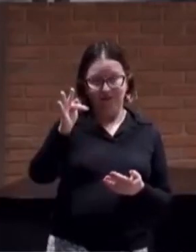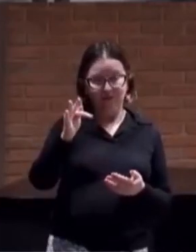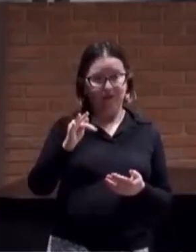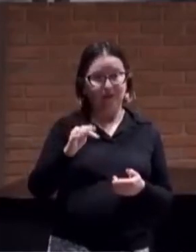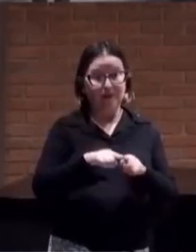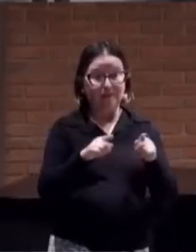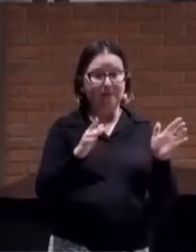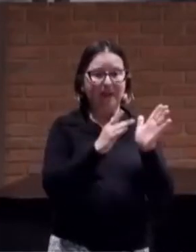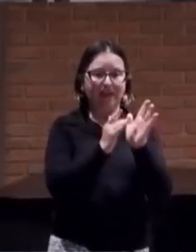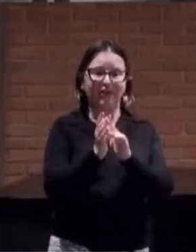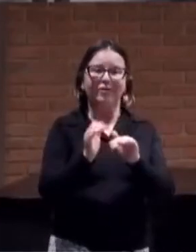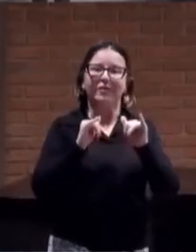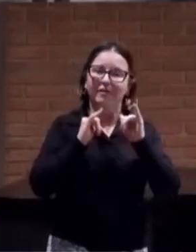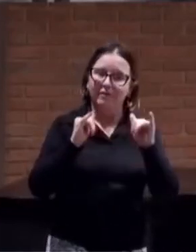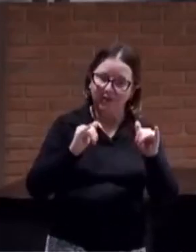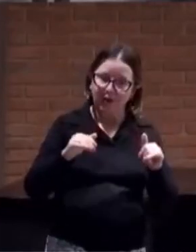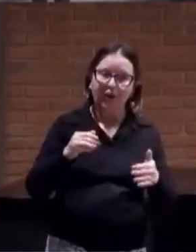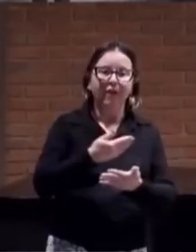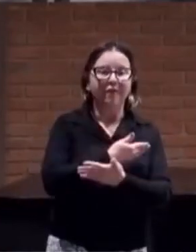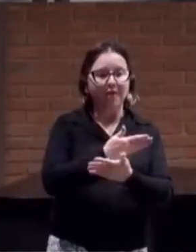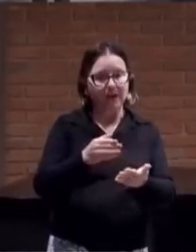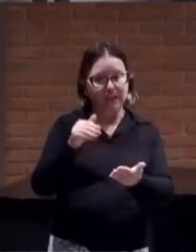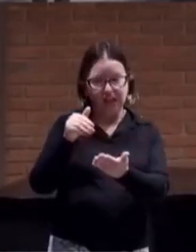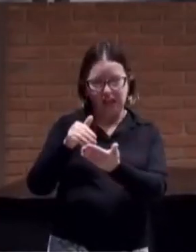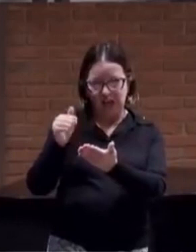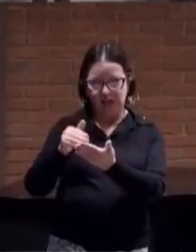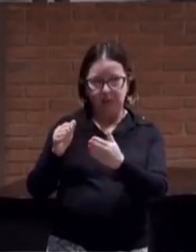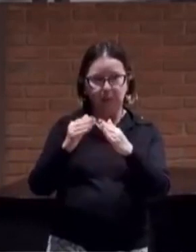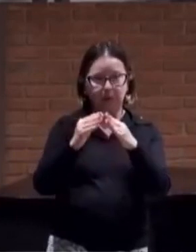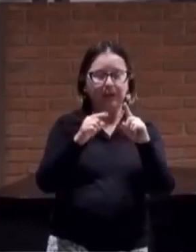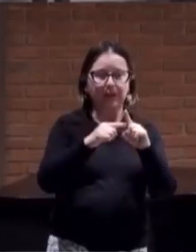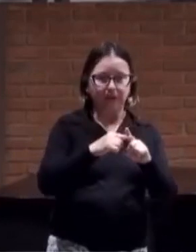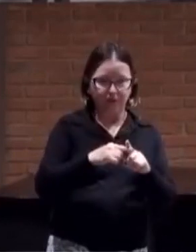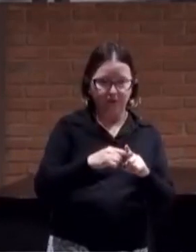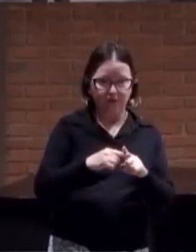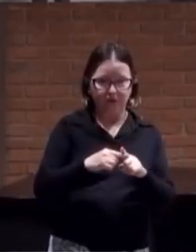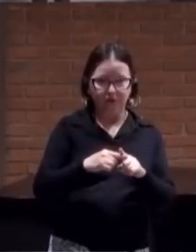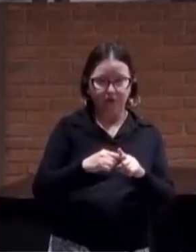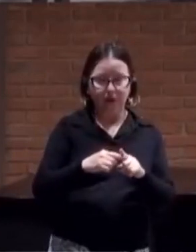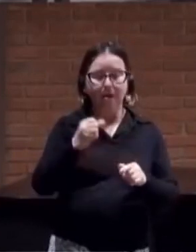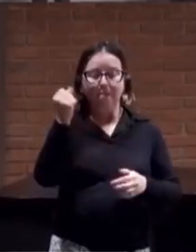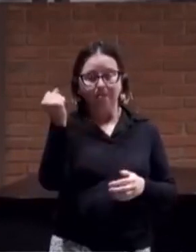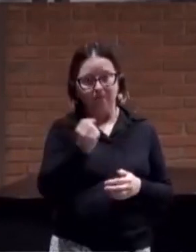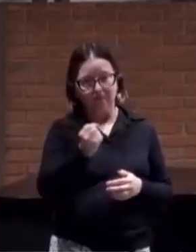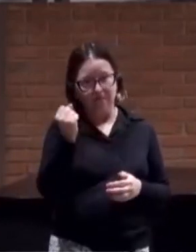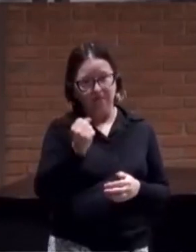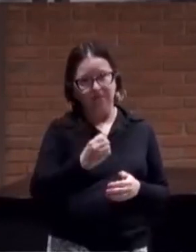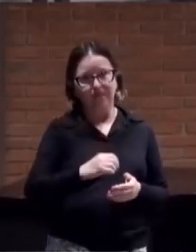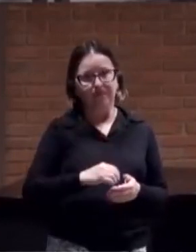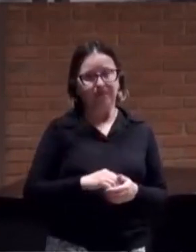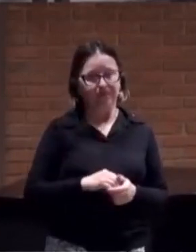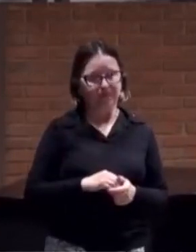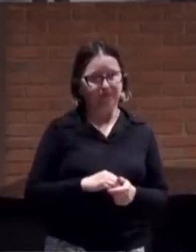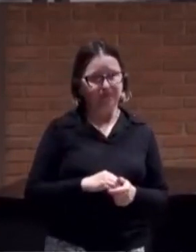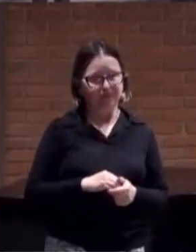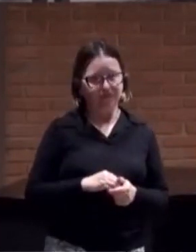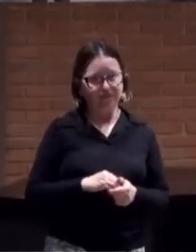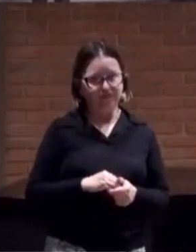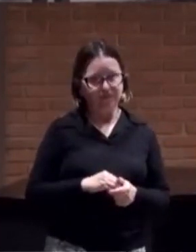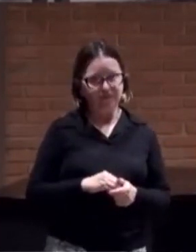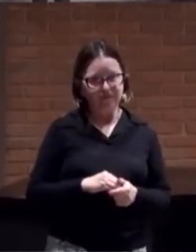vocês vão ser expulsos da sinagoga e vocês vão ser mortos. Esta palavra